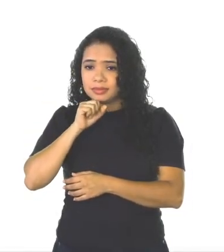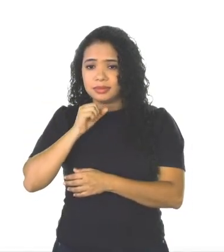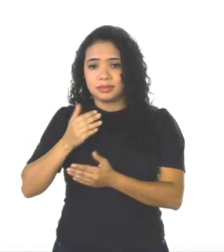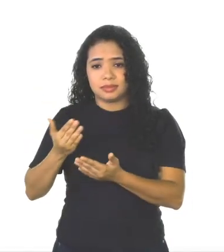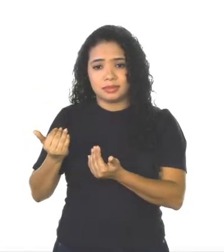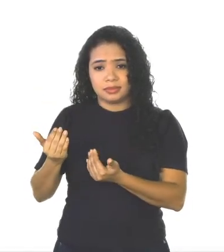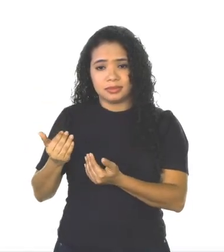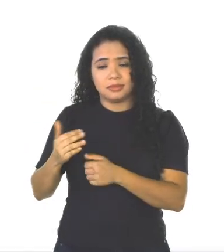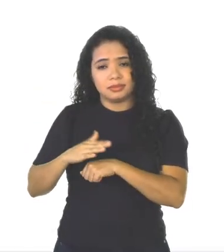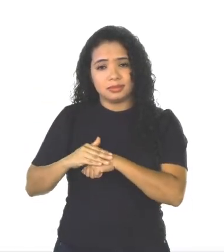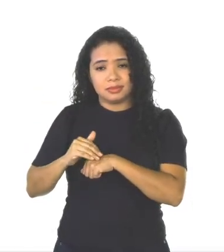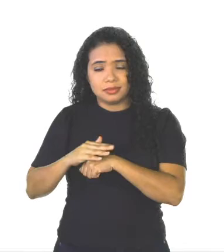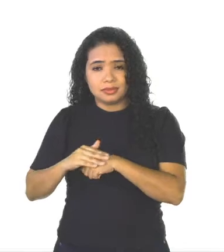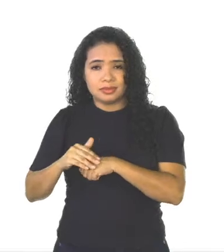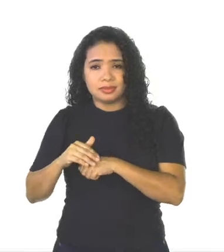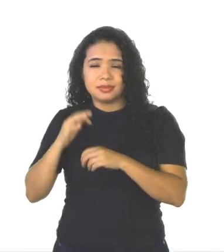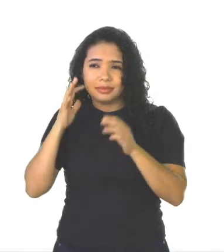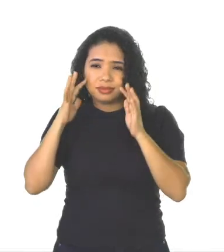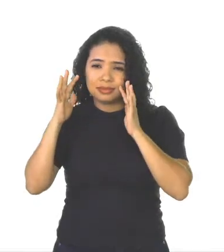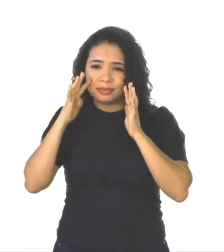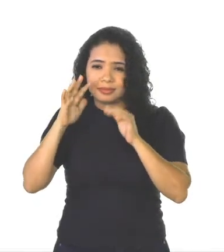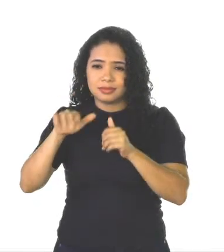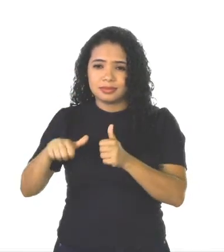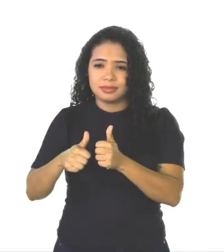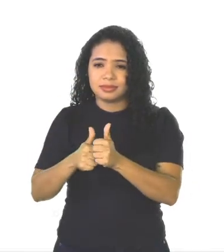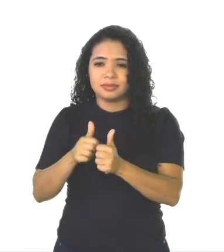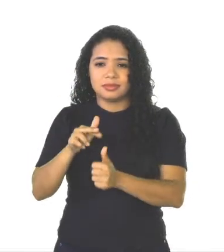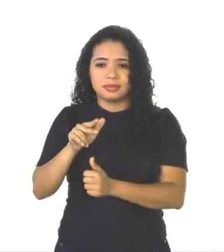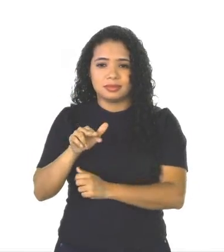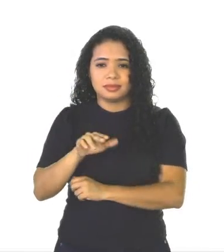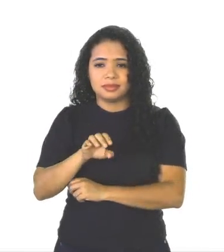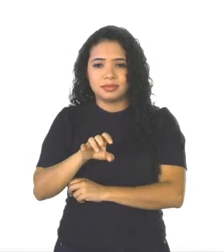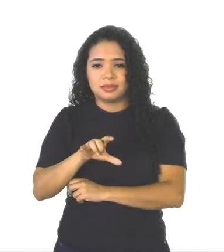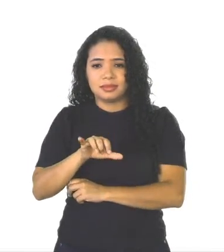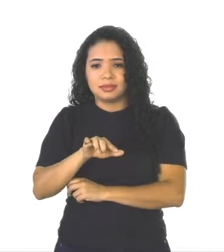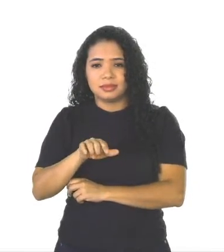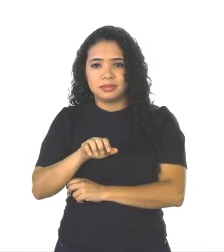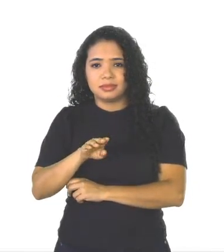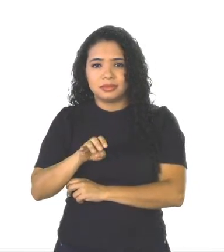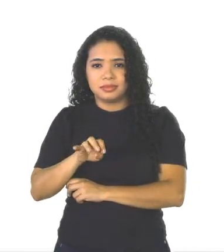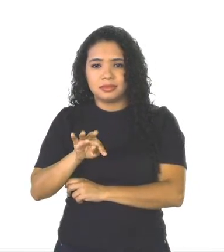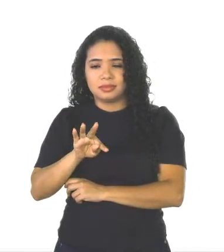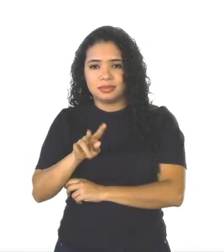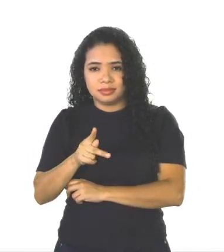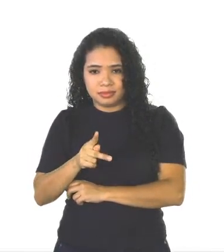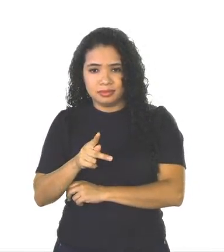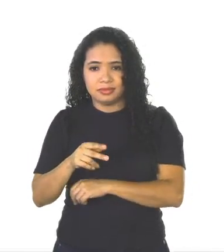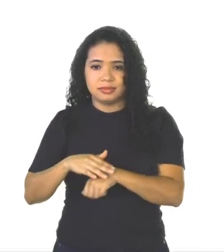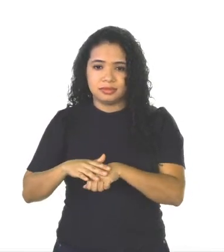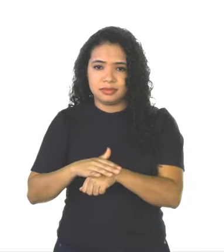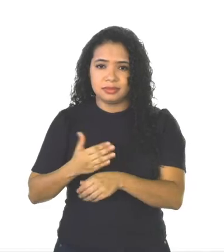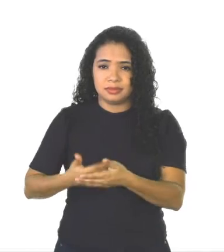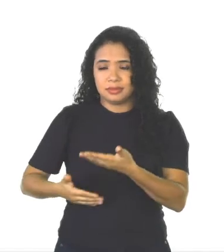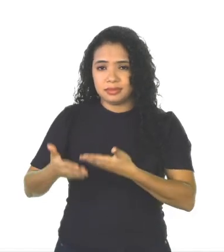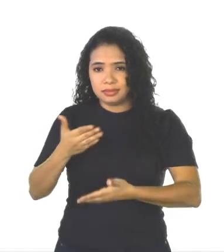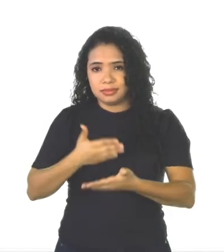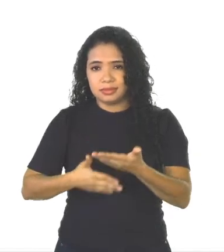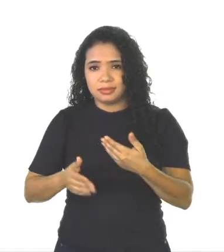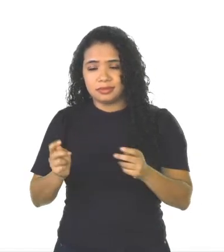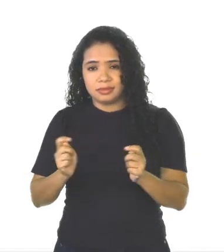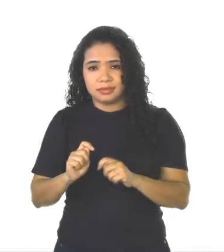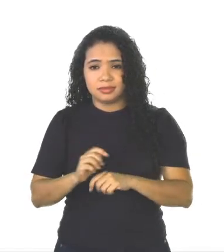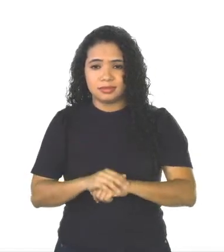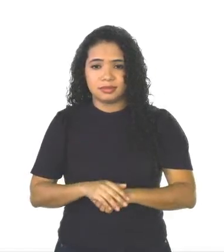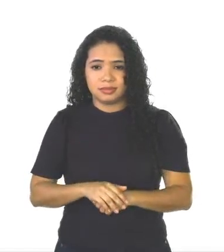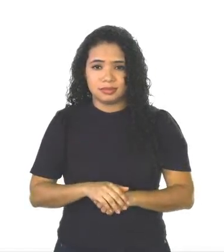moça dócil, sonhadora, muito próxima da irmã Elizabeth, com quem trocava frequentemente confidências. A